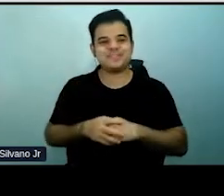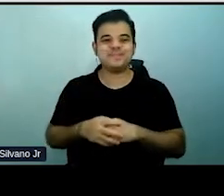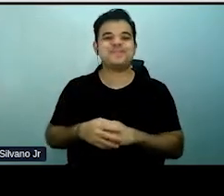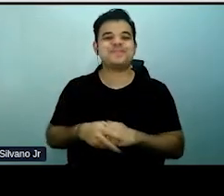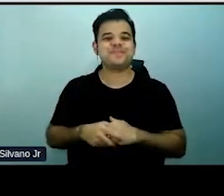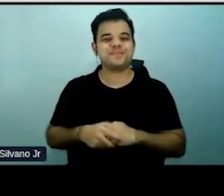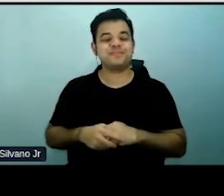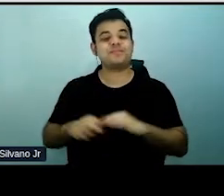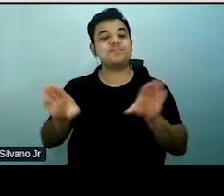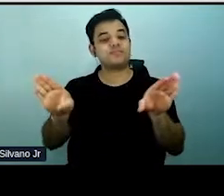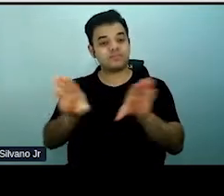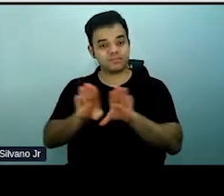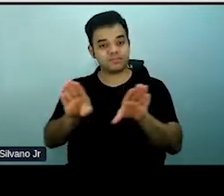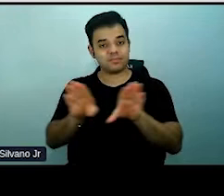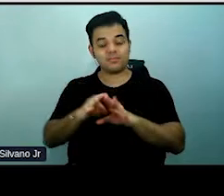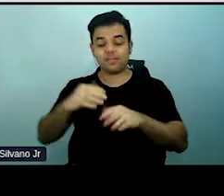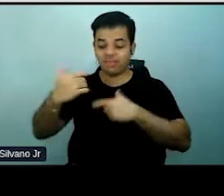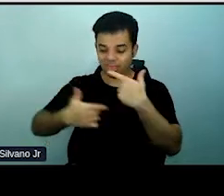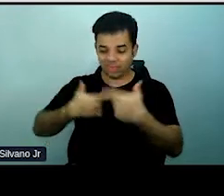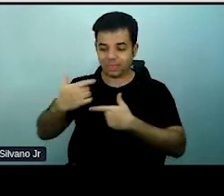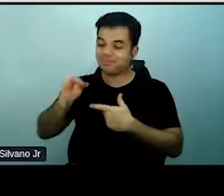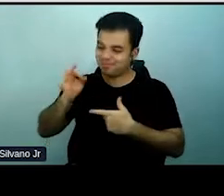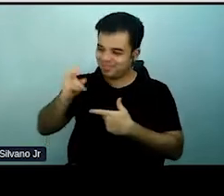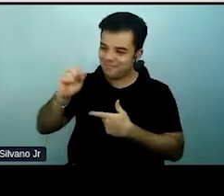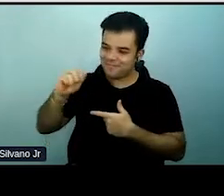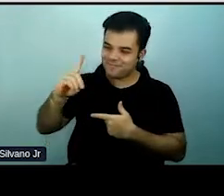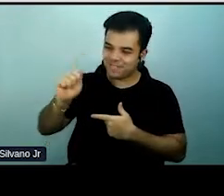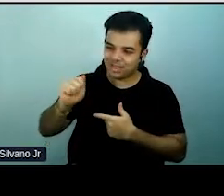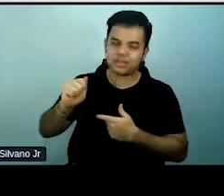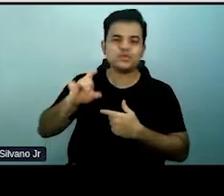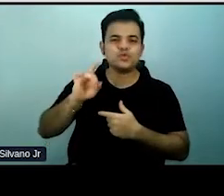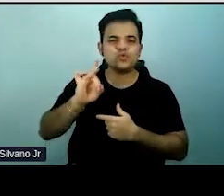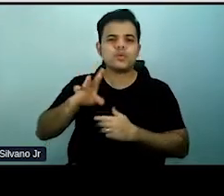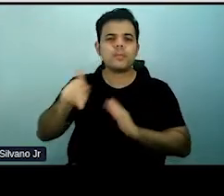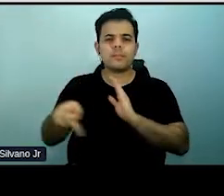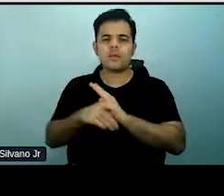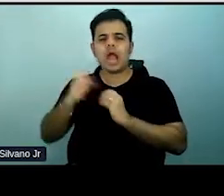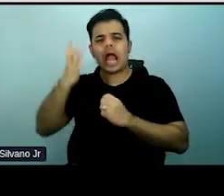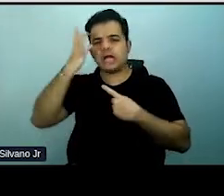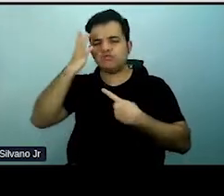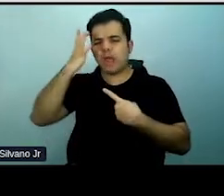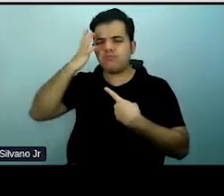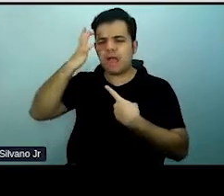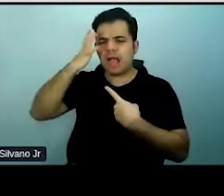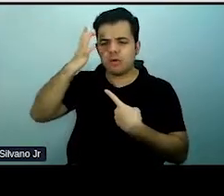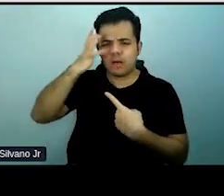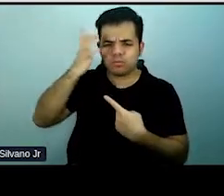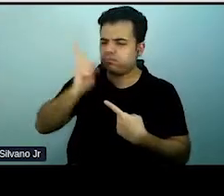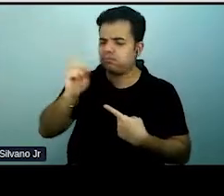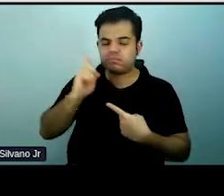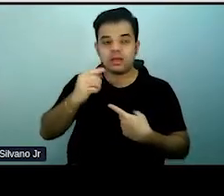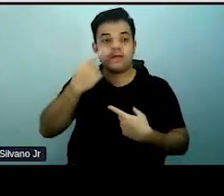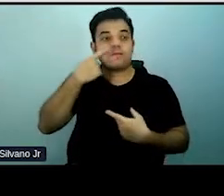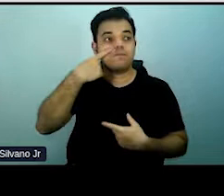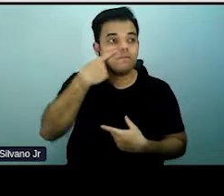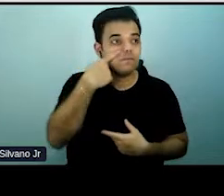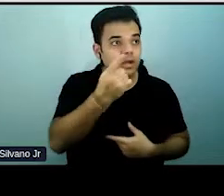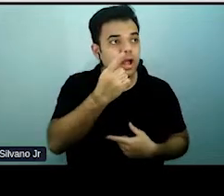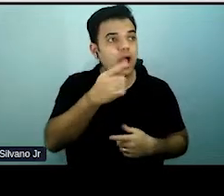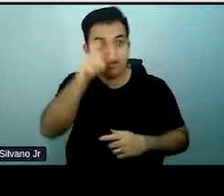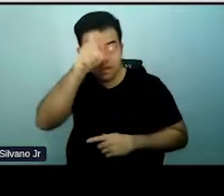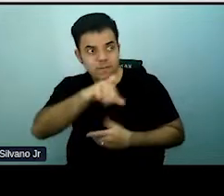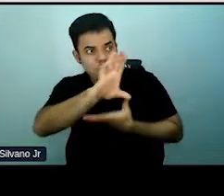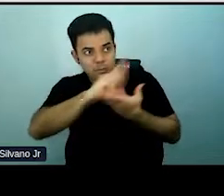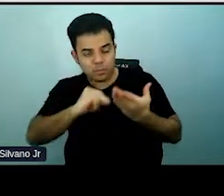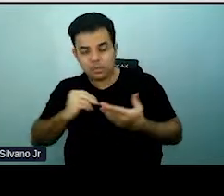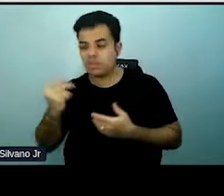traz bastante essa questão, né, Wanda, que a gente não vai só com a base no achismo, a gente vai com a base de buscar essa referência. Então, tanto